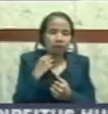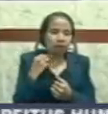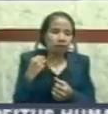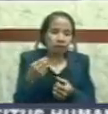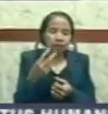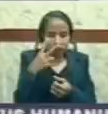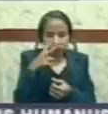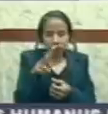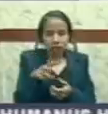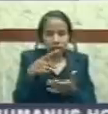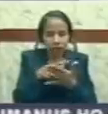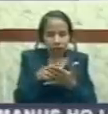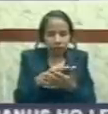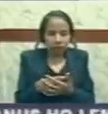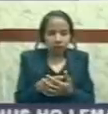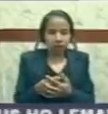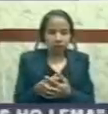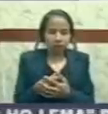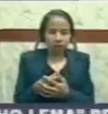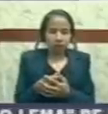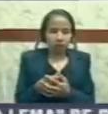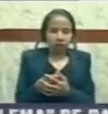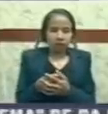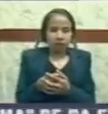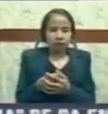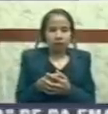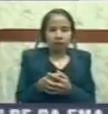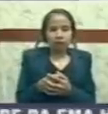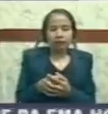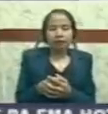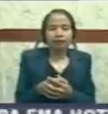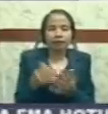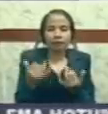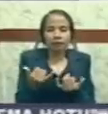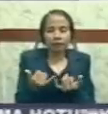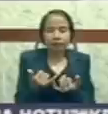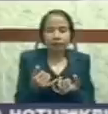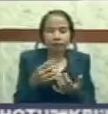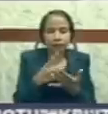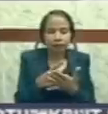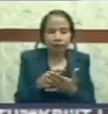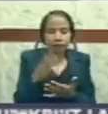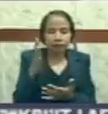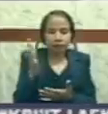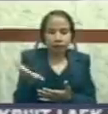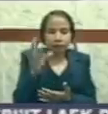opõe a proposta Irané, portanto, lá concorda. Agora, proposta